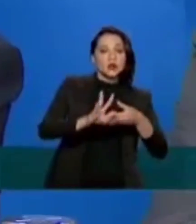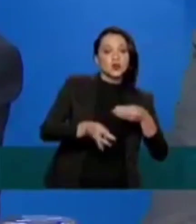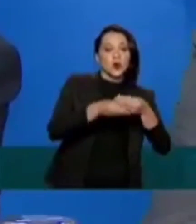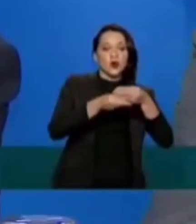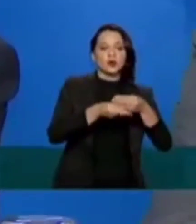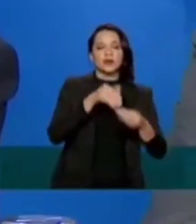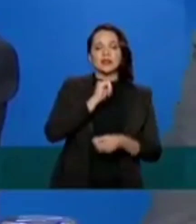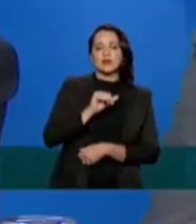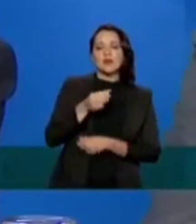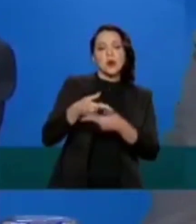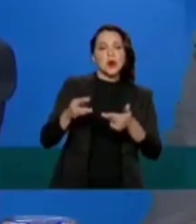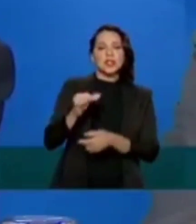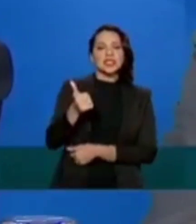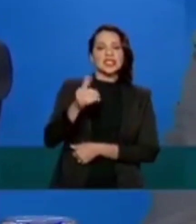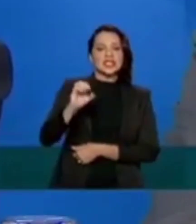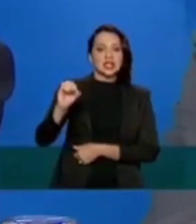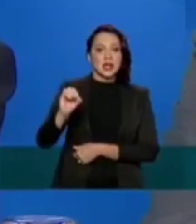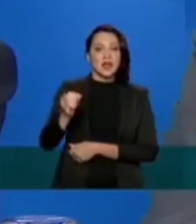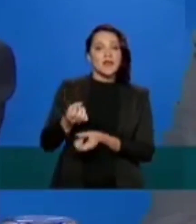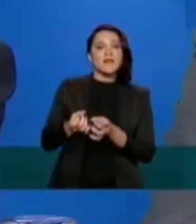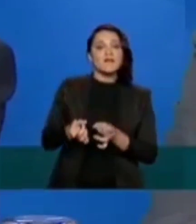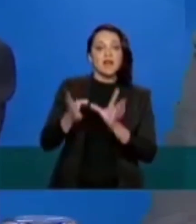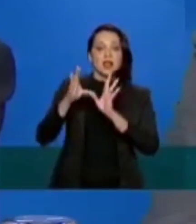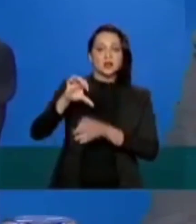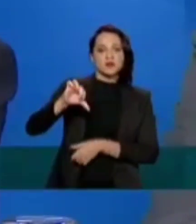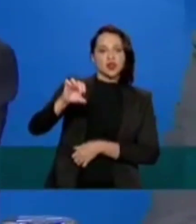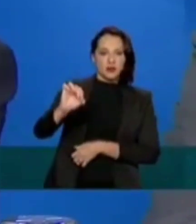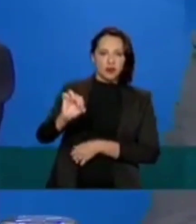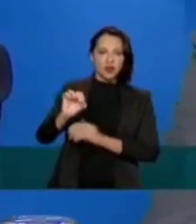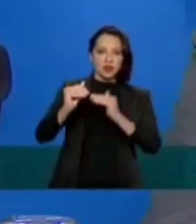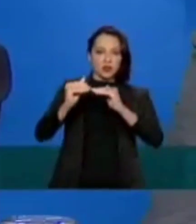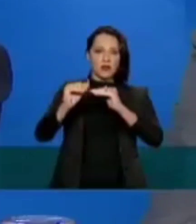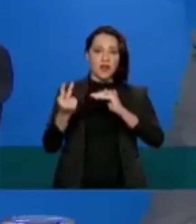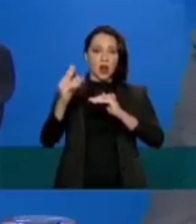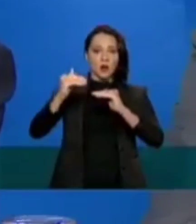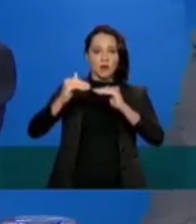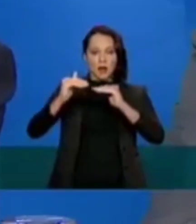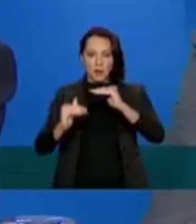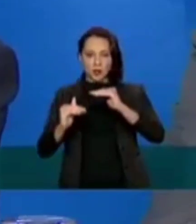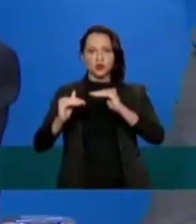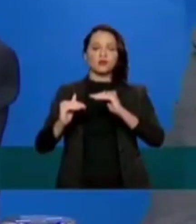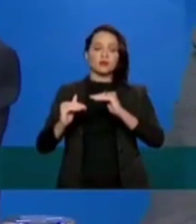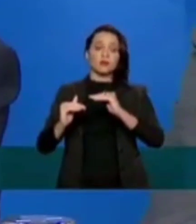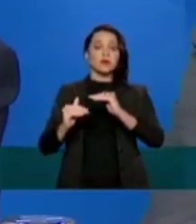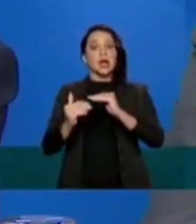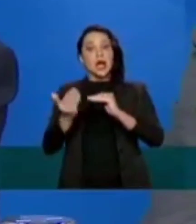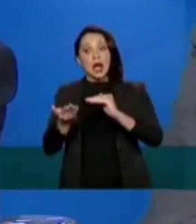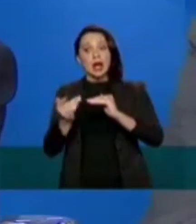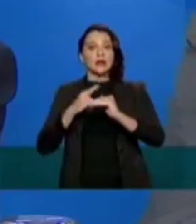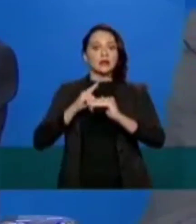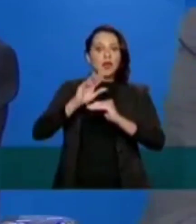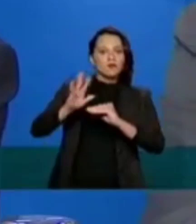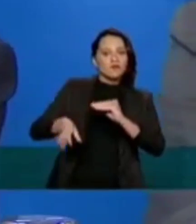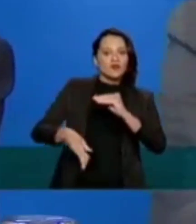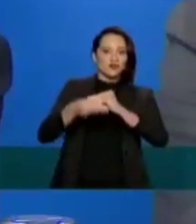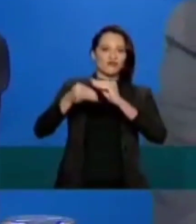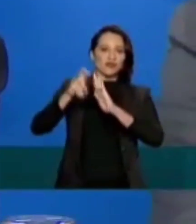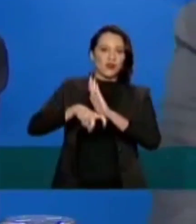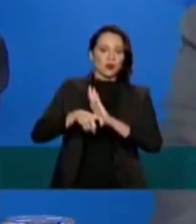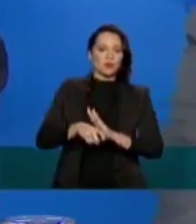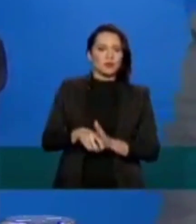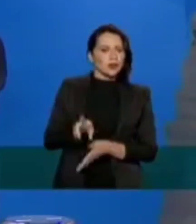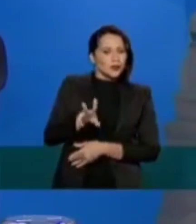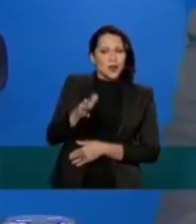de 100 é vendido por 90. Ele está sendo vendido abaixo do preço. E aí isso envolve um subsídio. Não é o